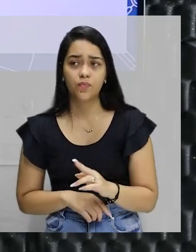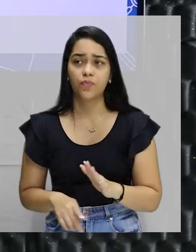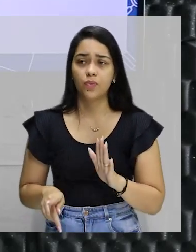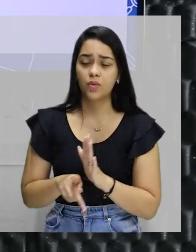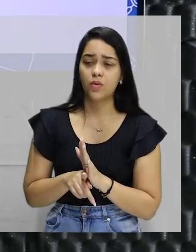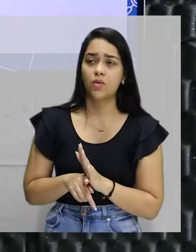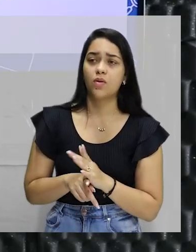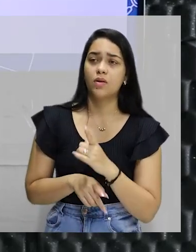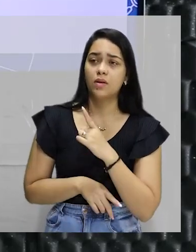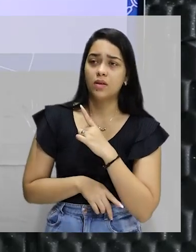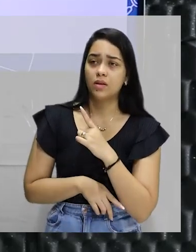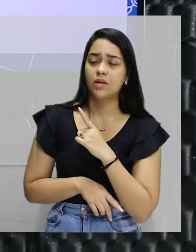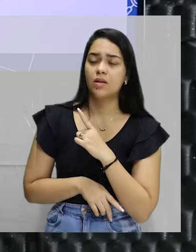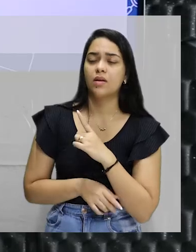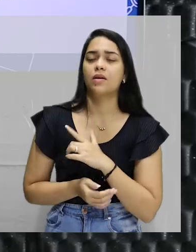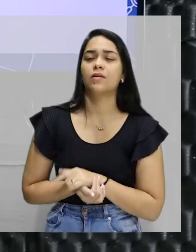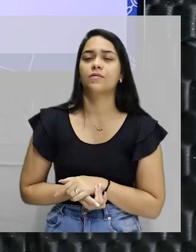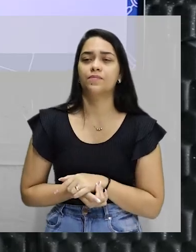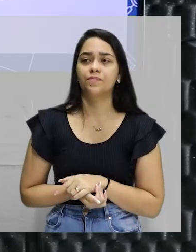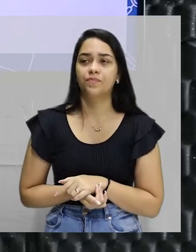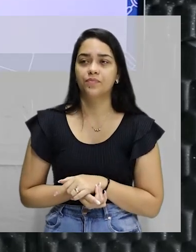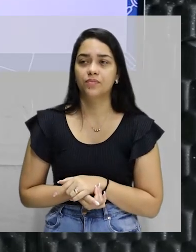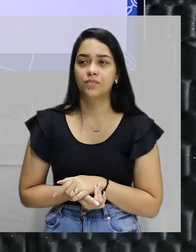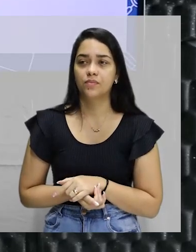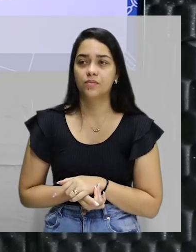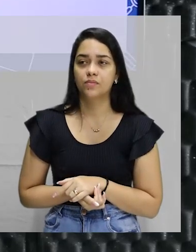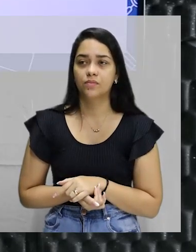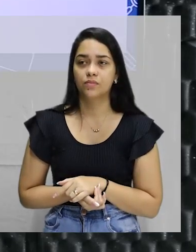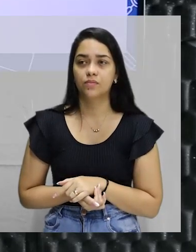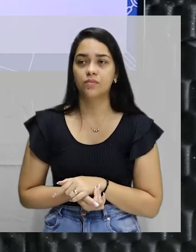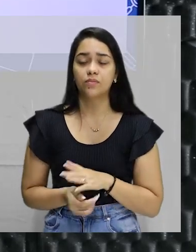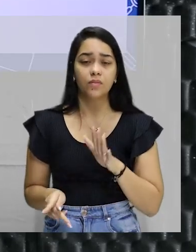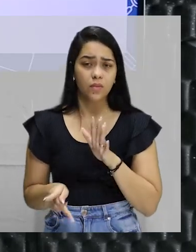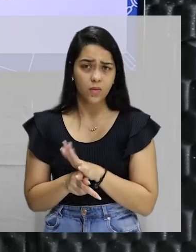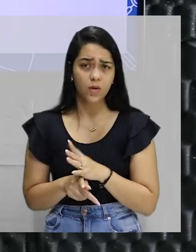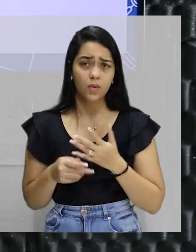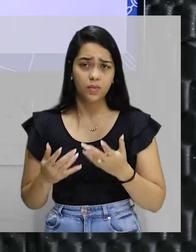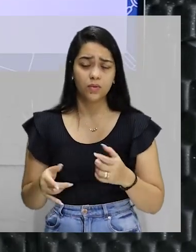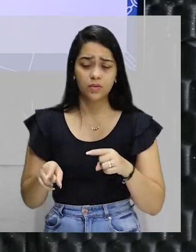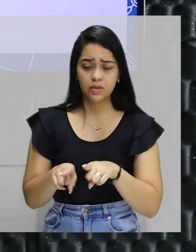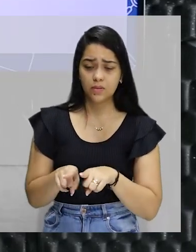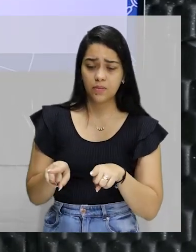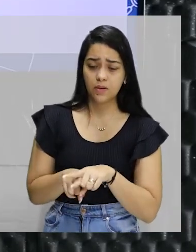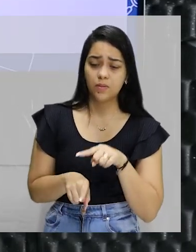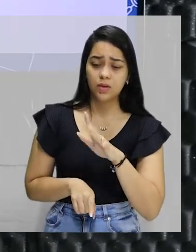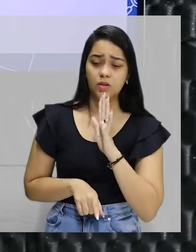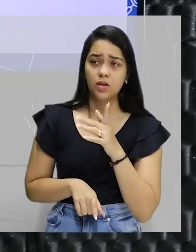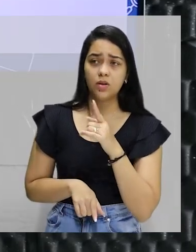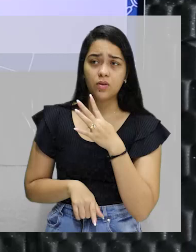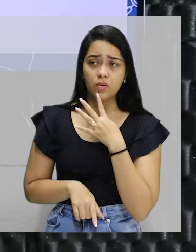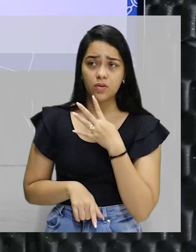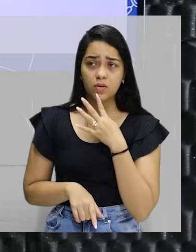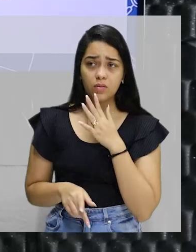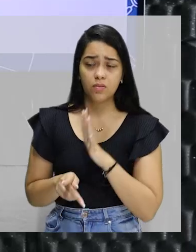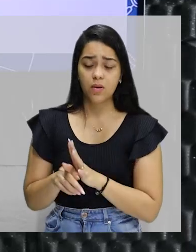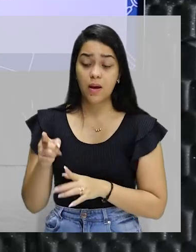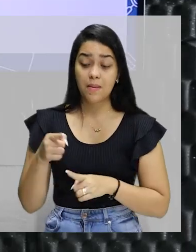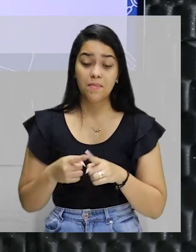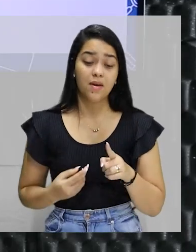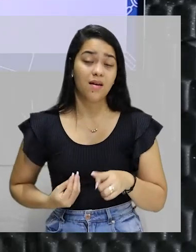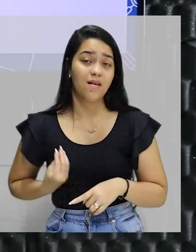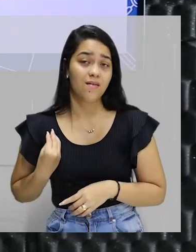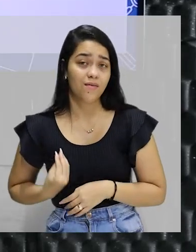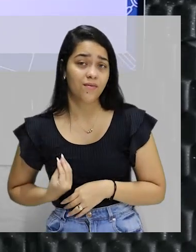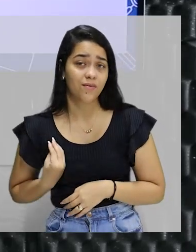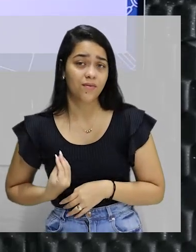datação de fósseis, ok? Esse elemento, né, para ele já é conhecida a sua meia-vida,